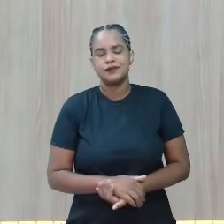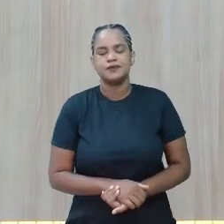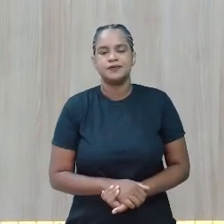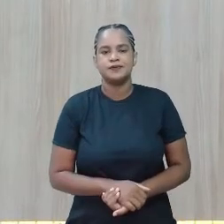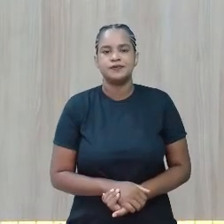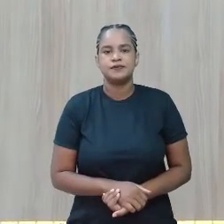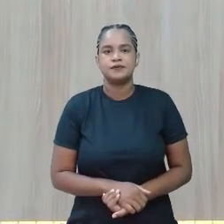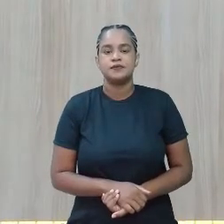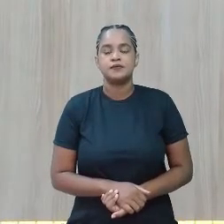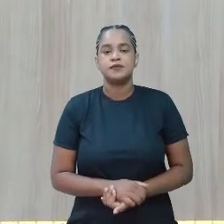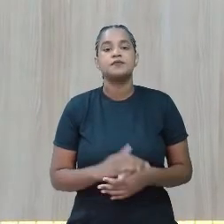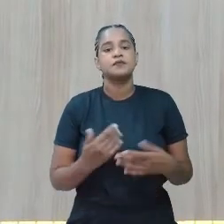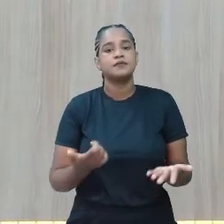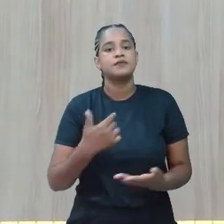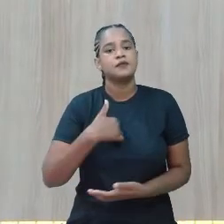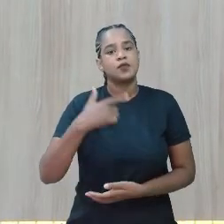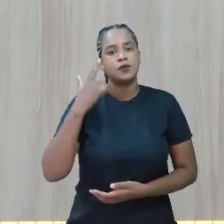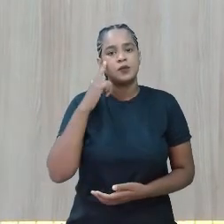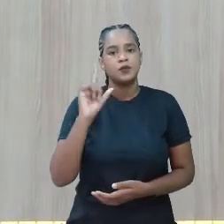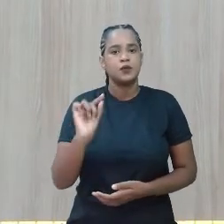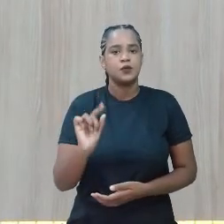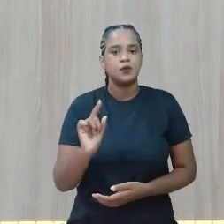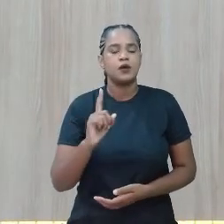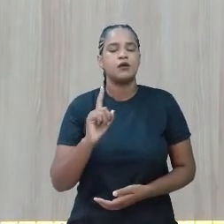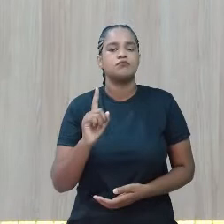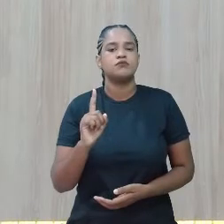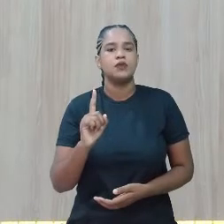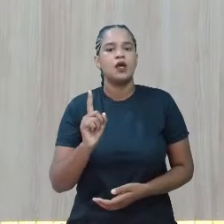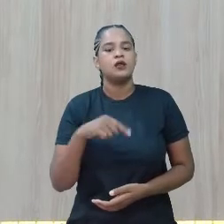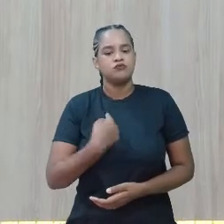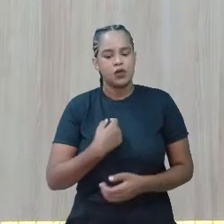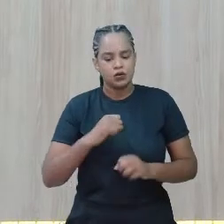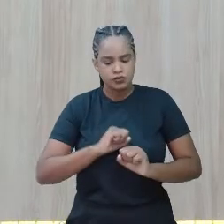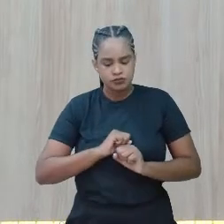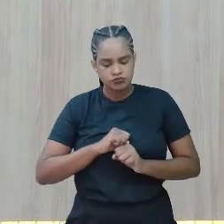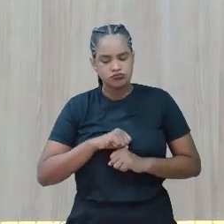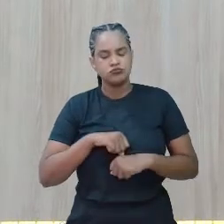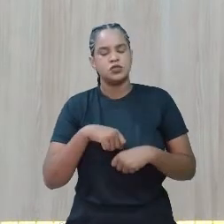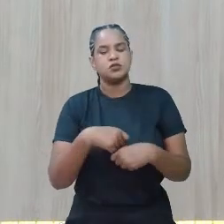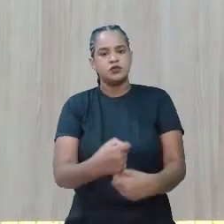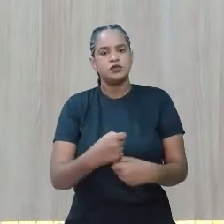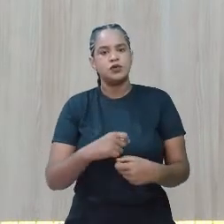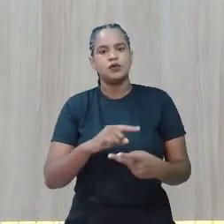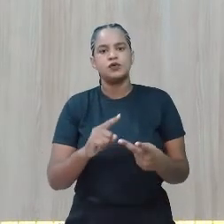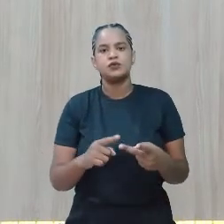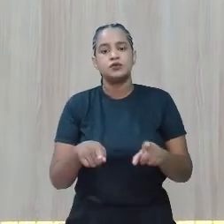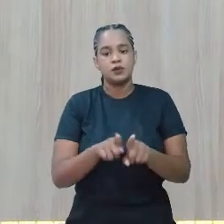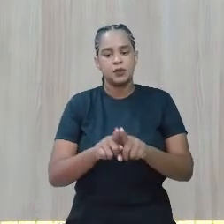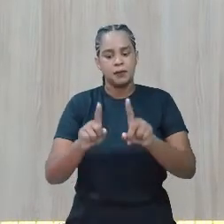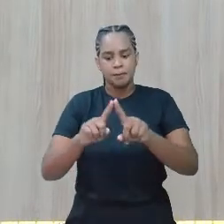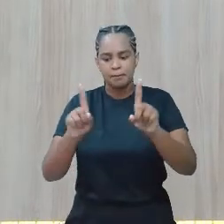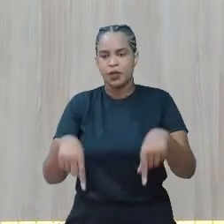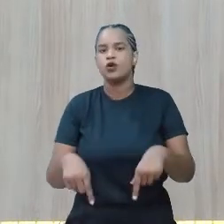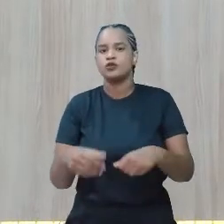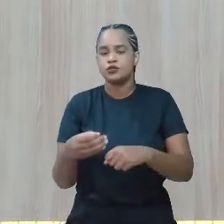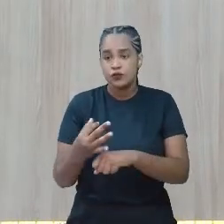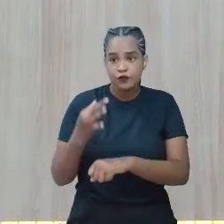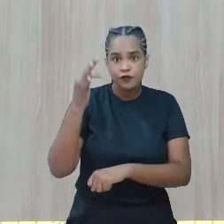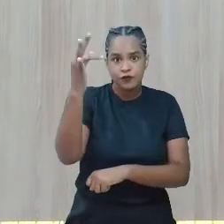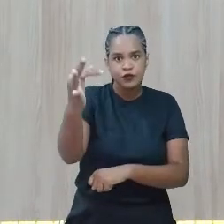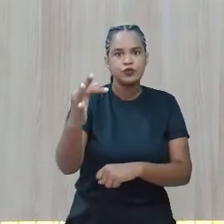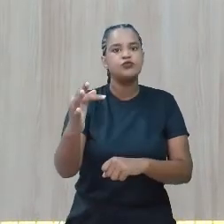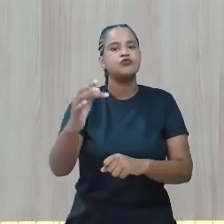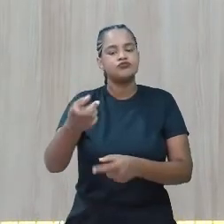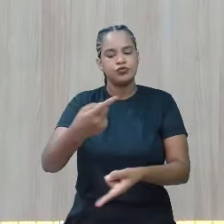E acreditamos em todo esse esforço e nesse projeto que vai gerar muitos frutos.